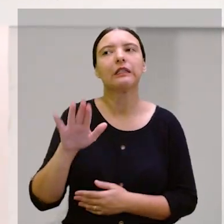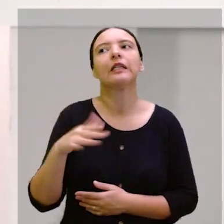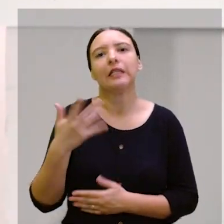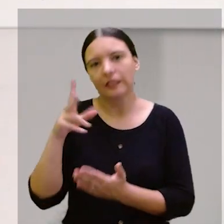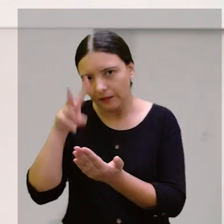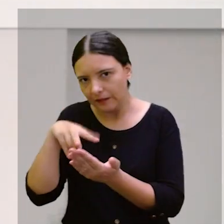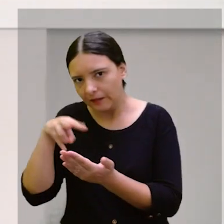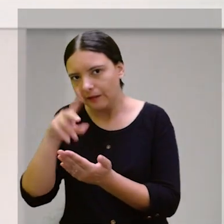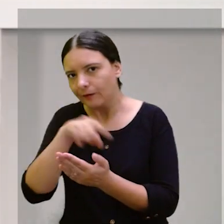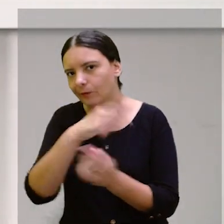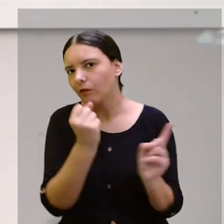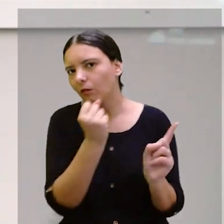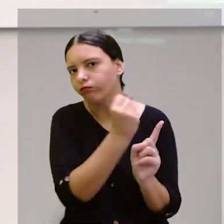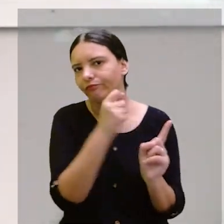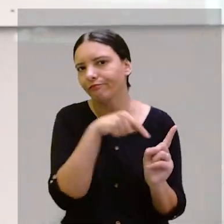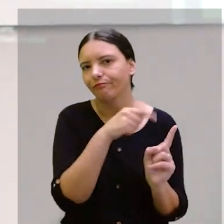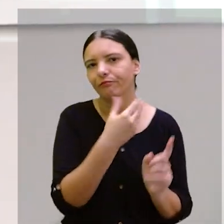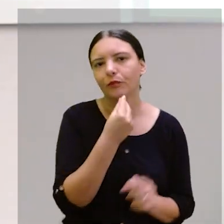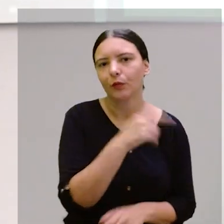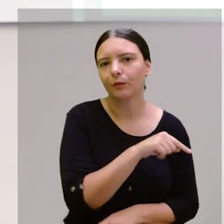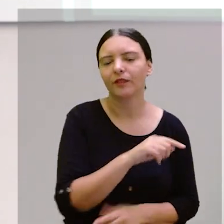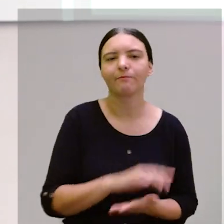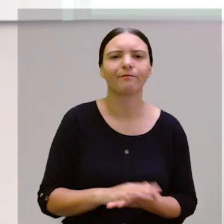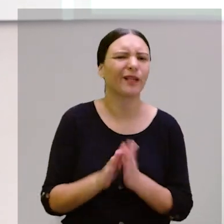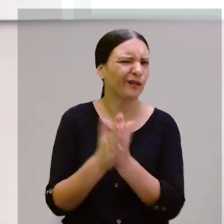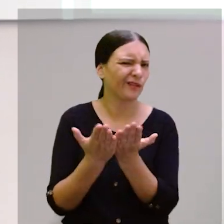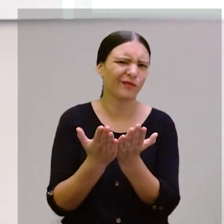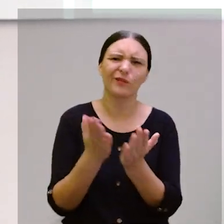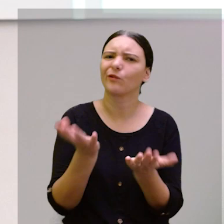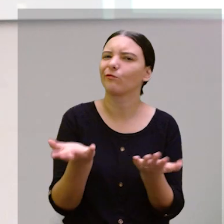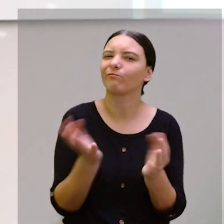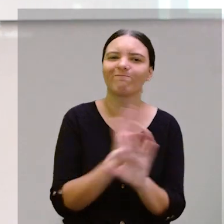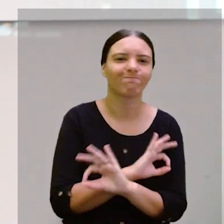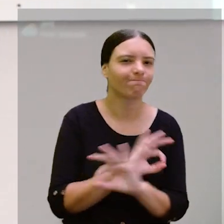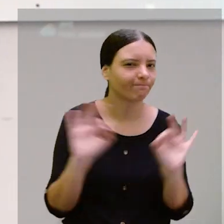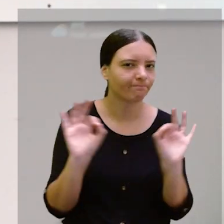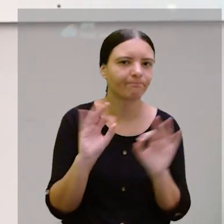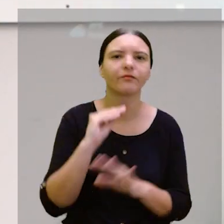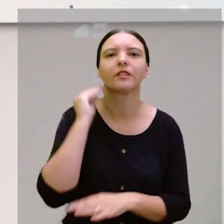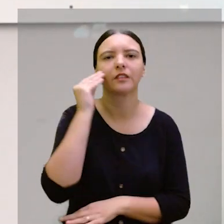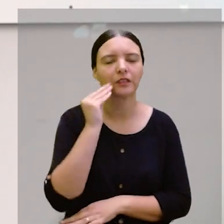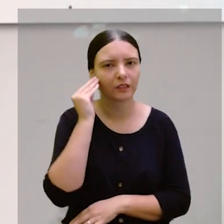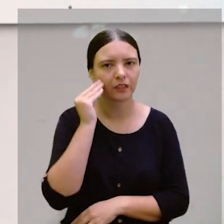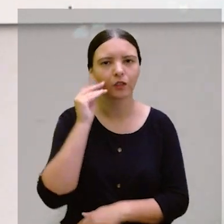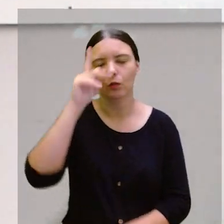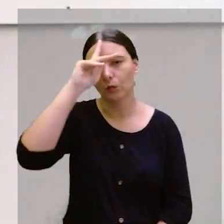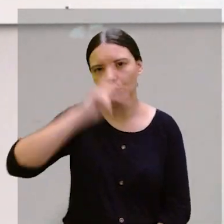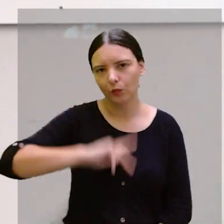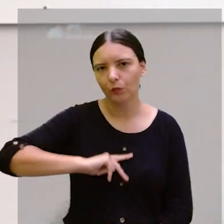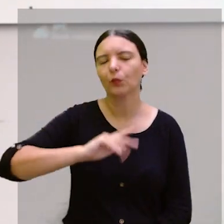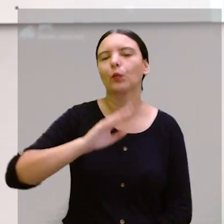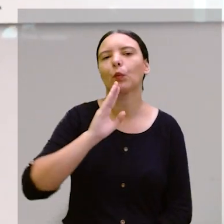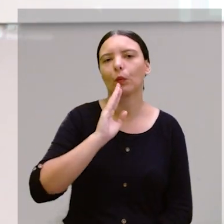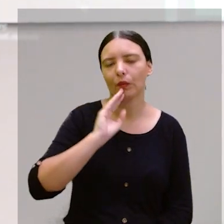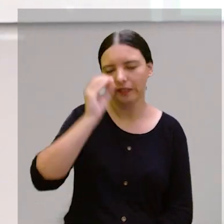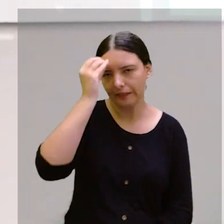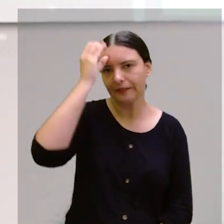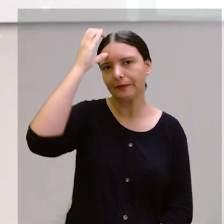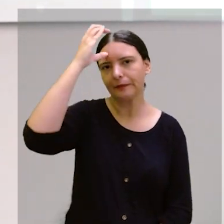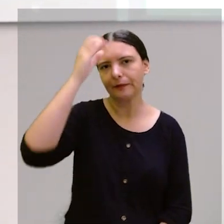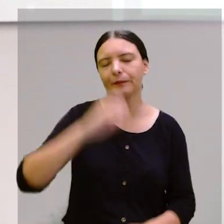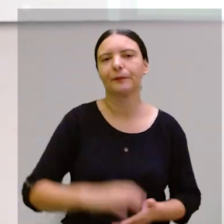cometeu aquela insanidade. Bom, mas não tem nada a ver, é um livraço. É um livro sobre a experiência do autoconhecimento, né, a descoberta de si